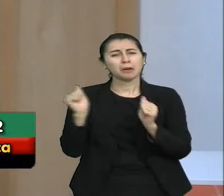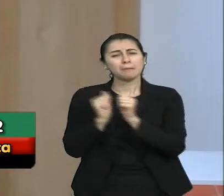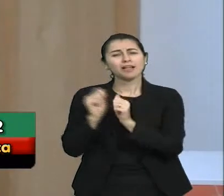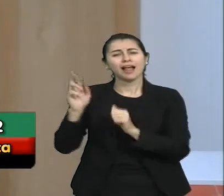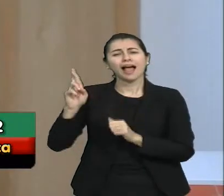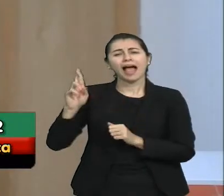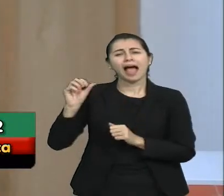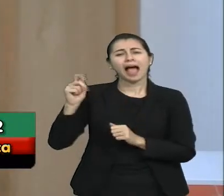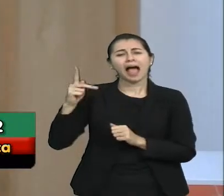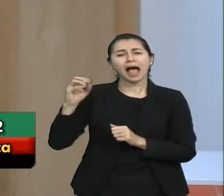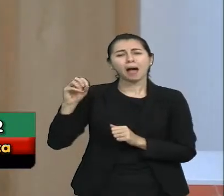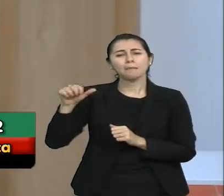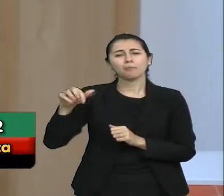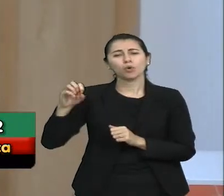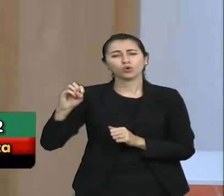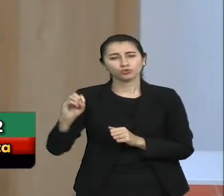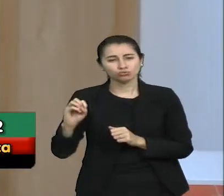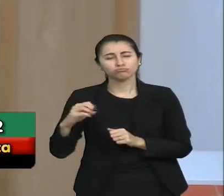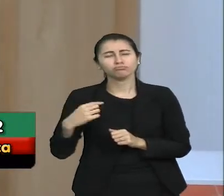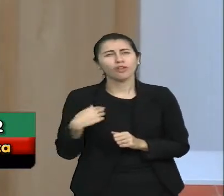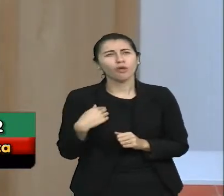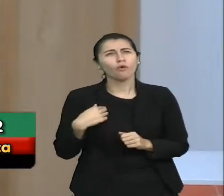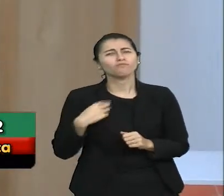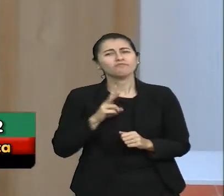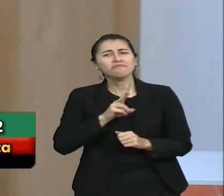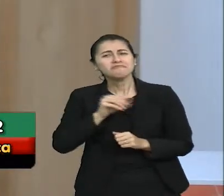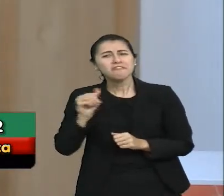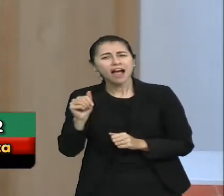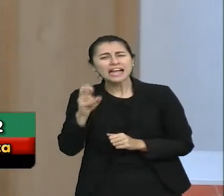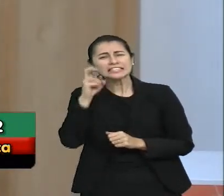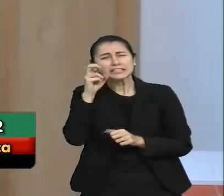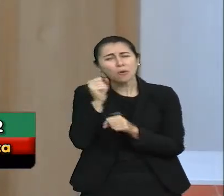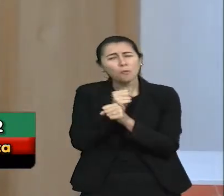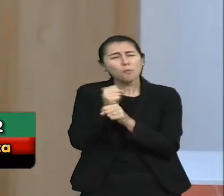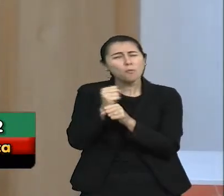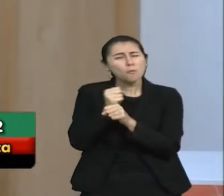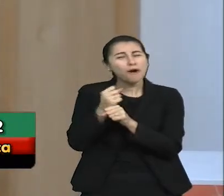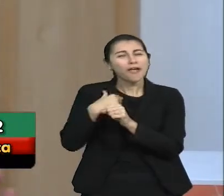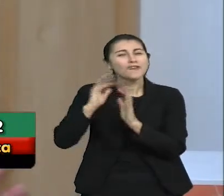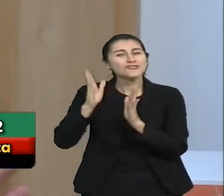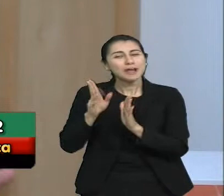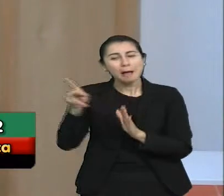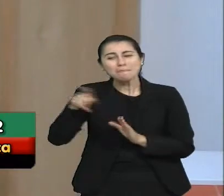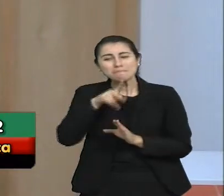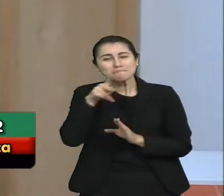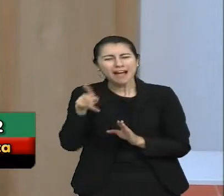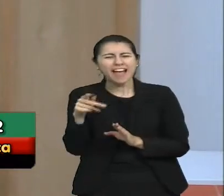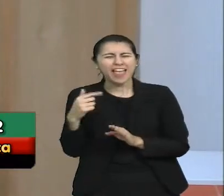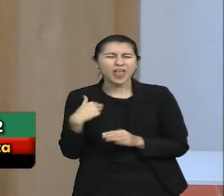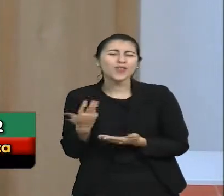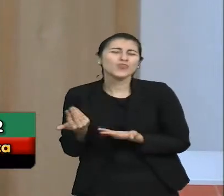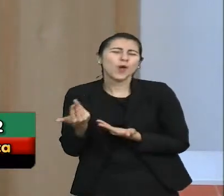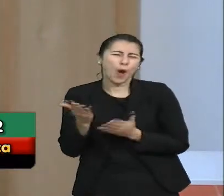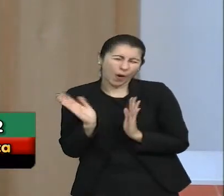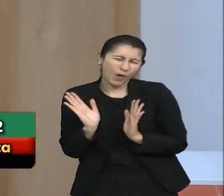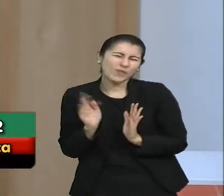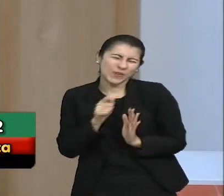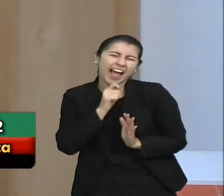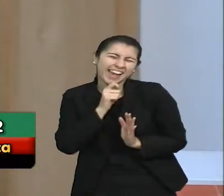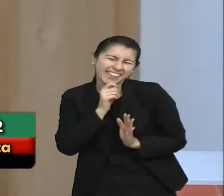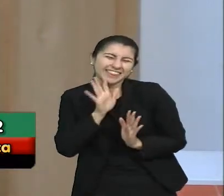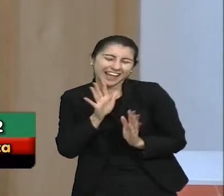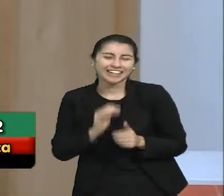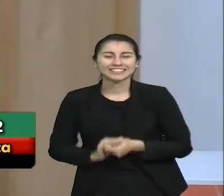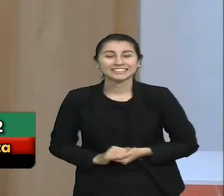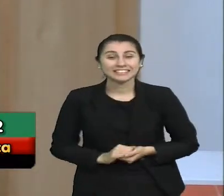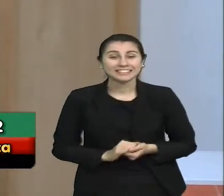Tavares. Vou completar 5 anos de padre. Então, padre novo ainda, né? E também sou